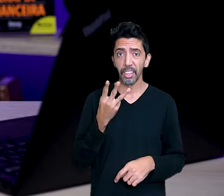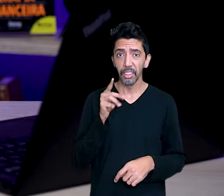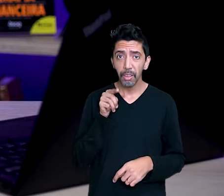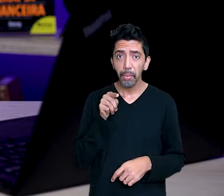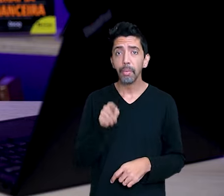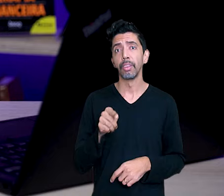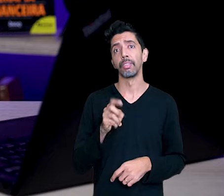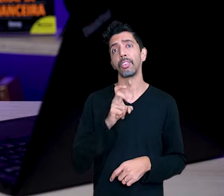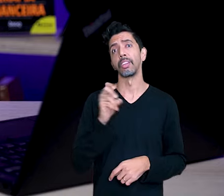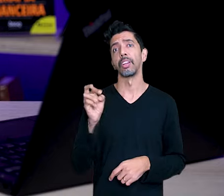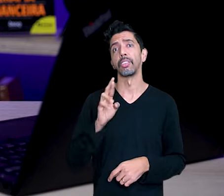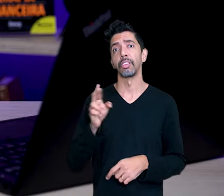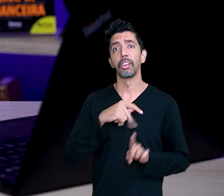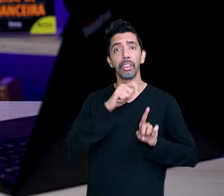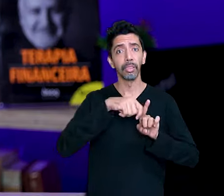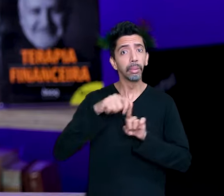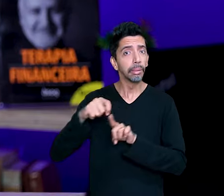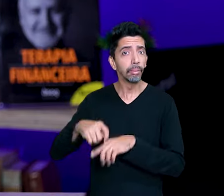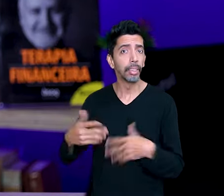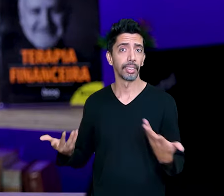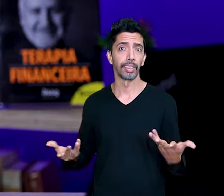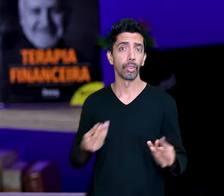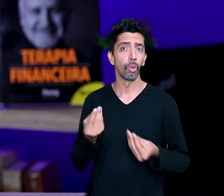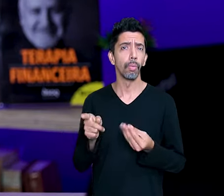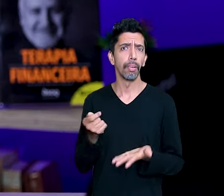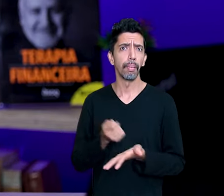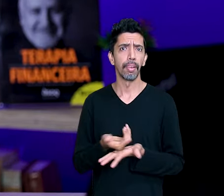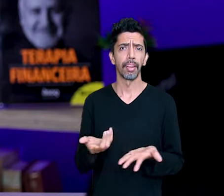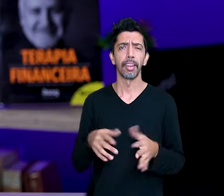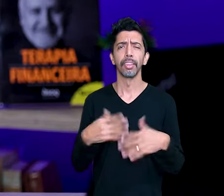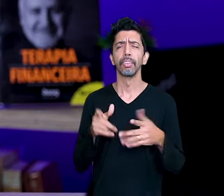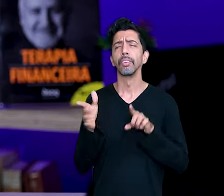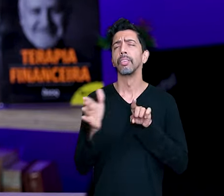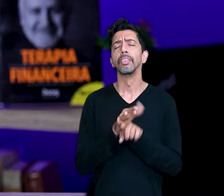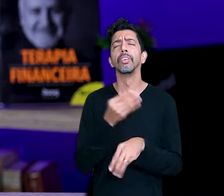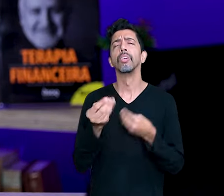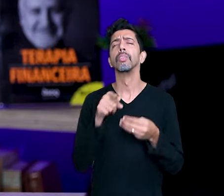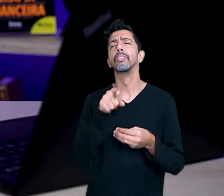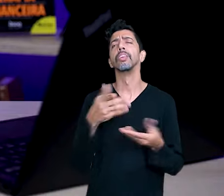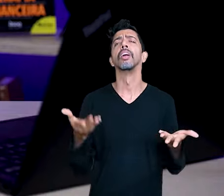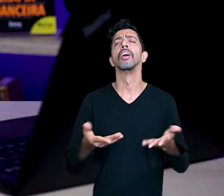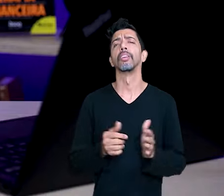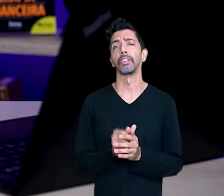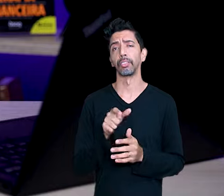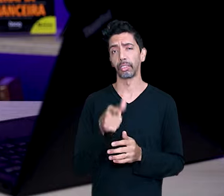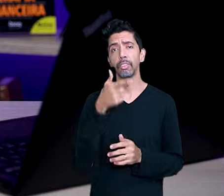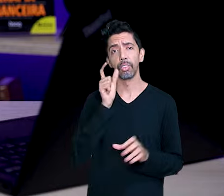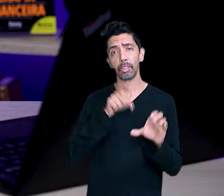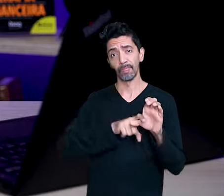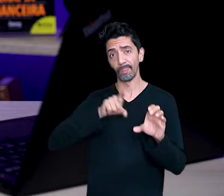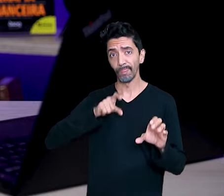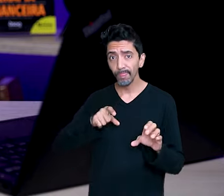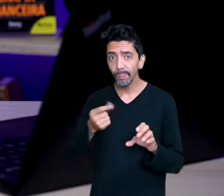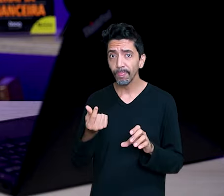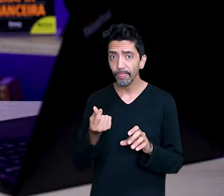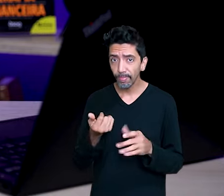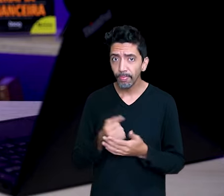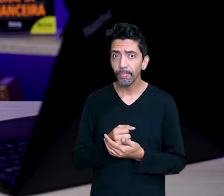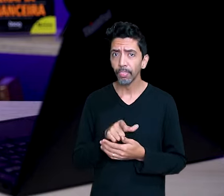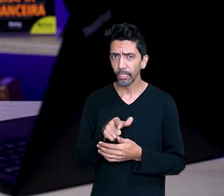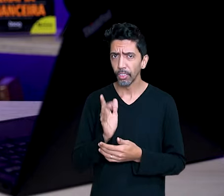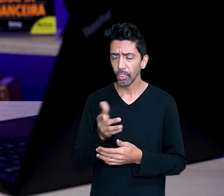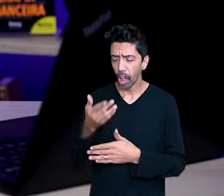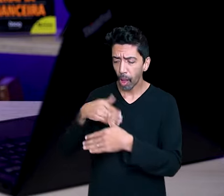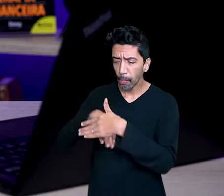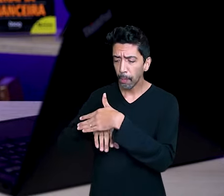está com essa relação? Você está sustentável financeiramente, capaz de estar guardando